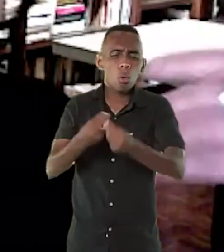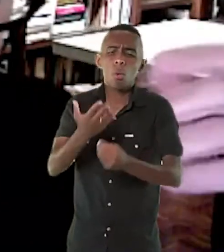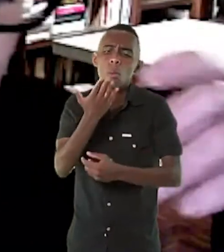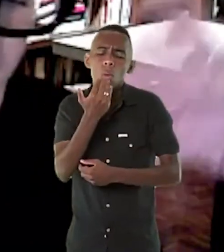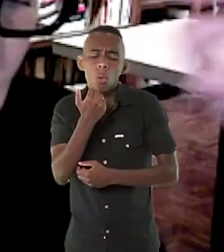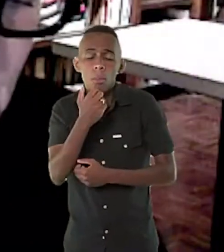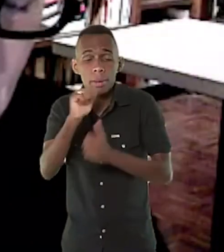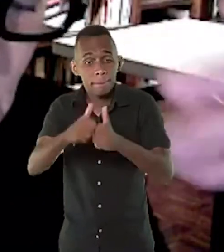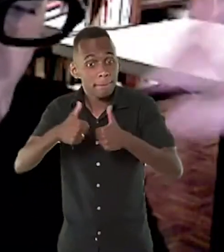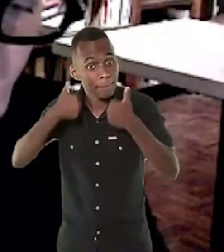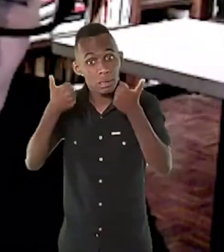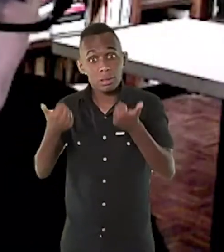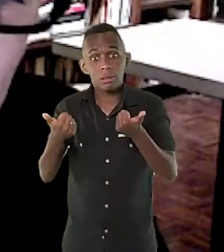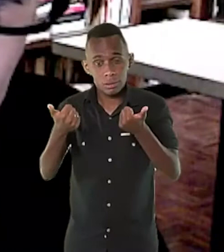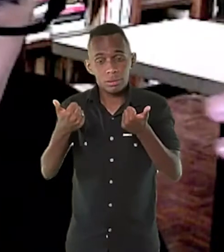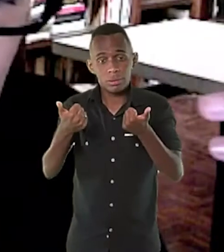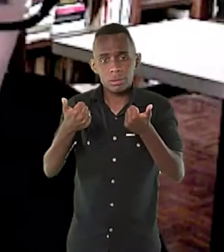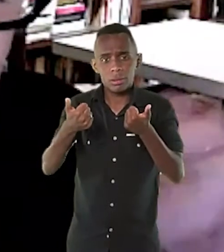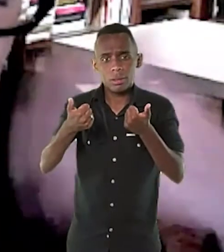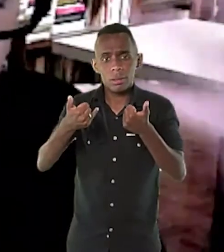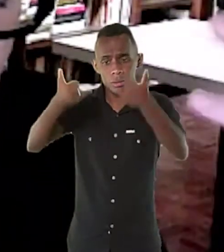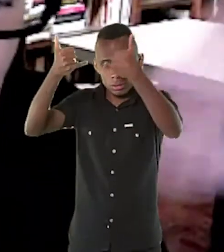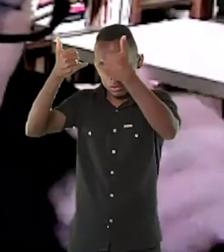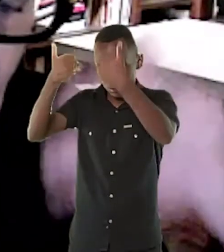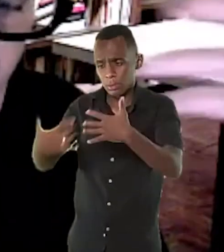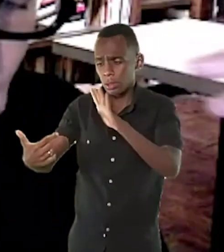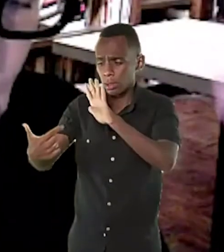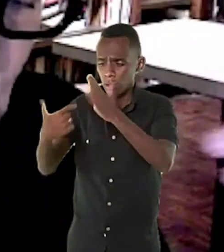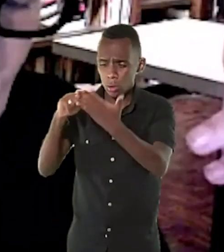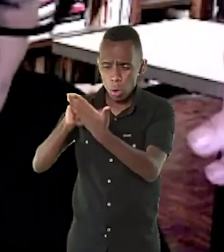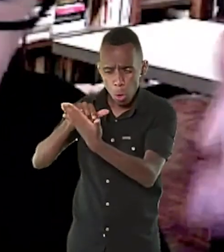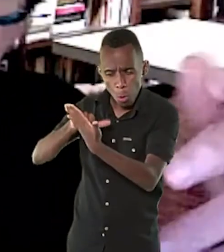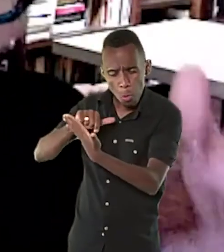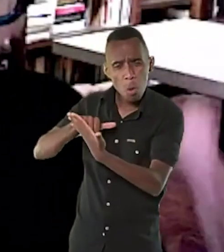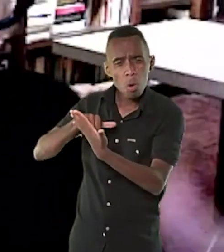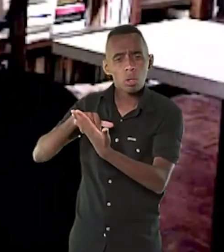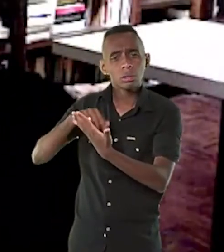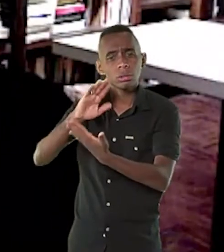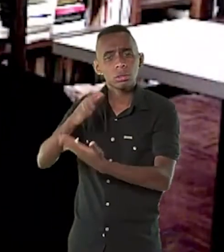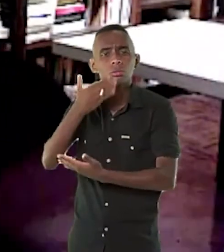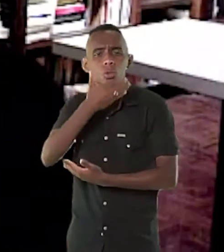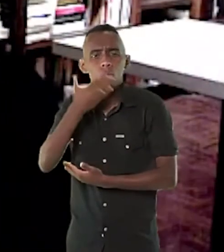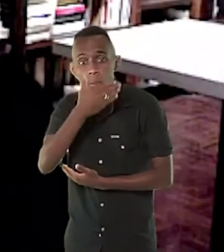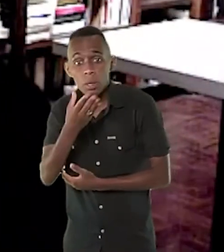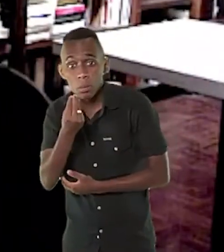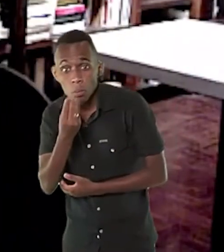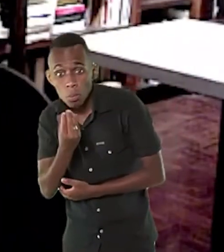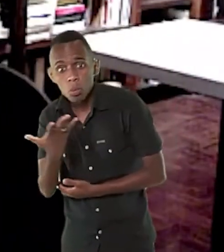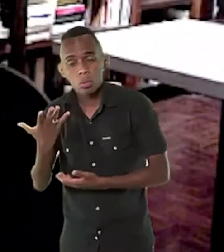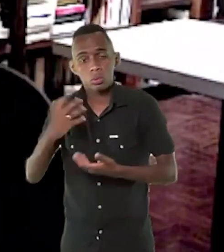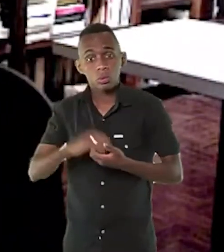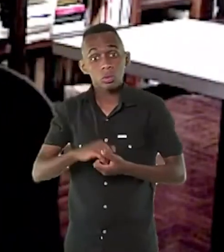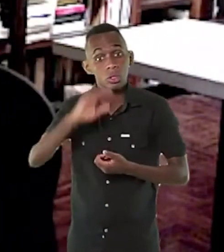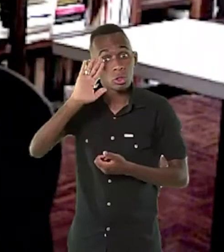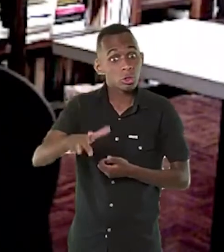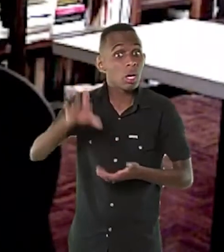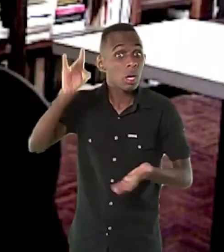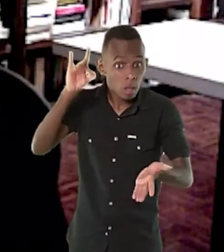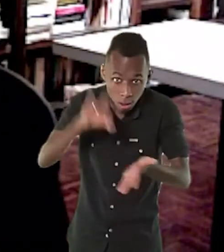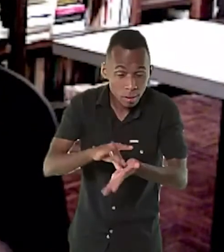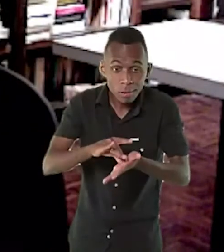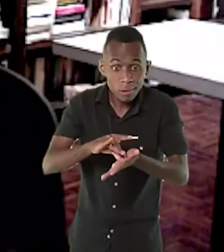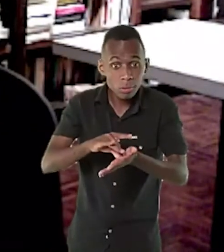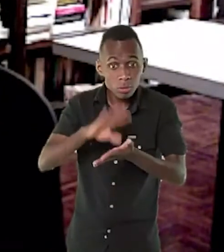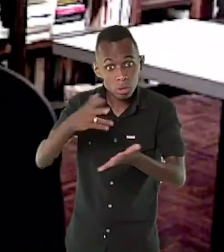você que você comeu, sei lá, muito açúcar, muita glicose. Isso já é a internet das